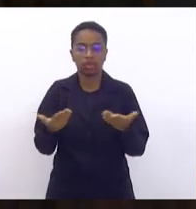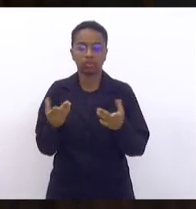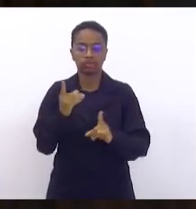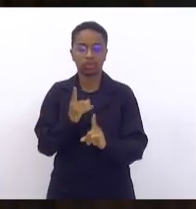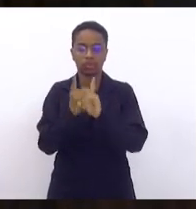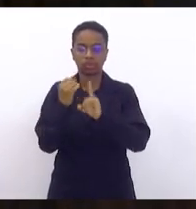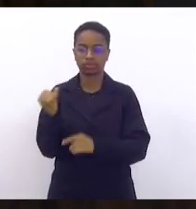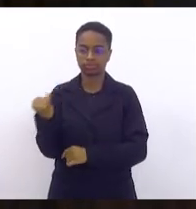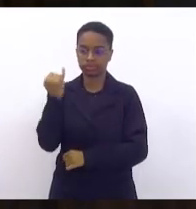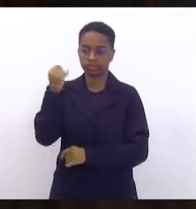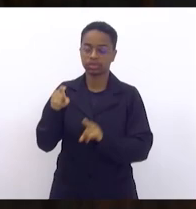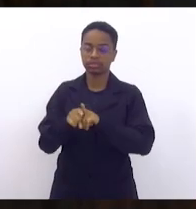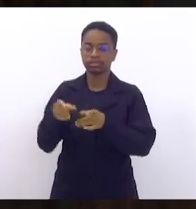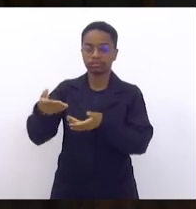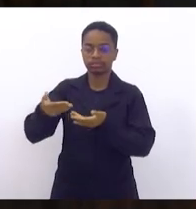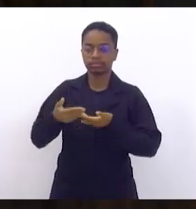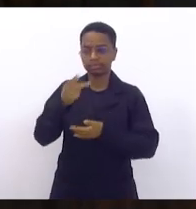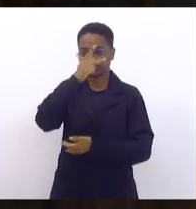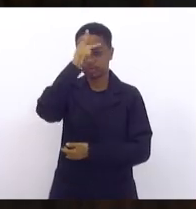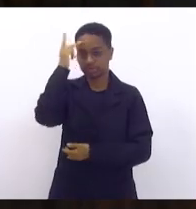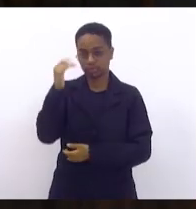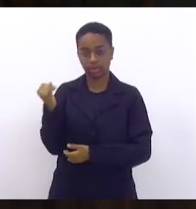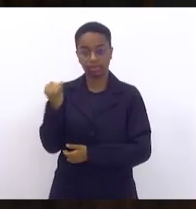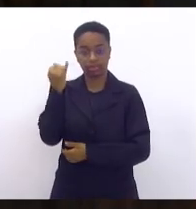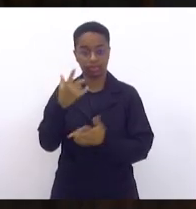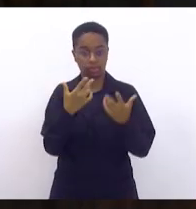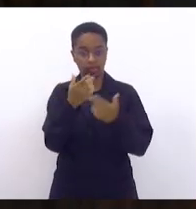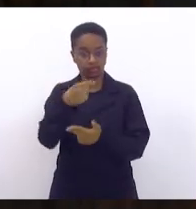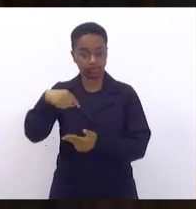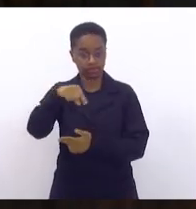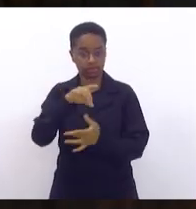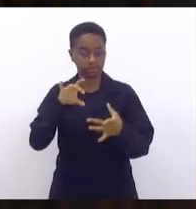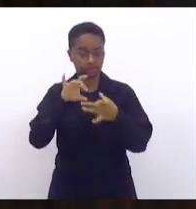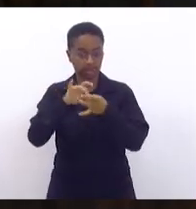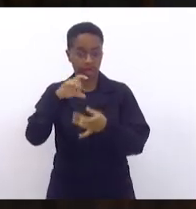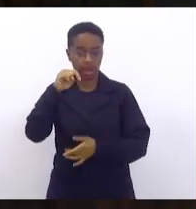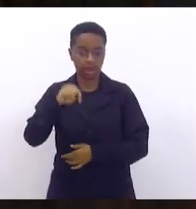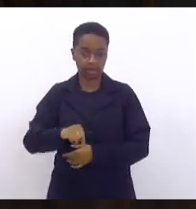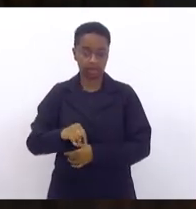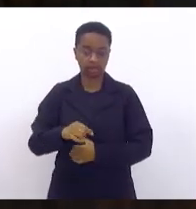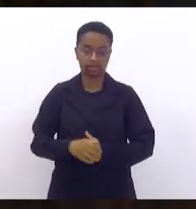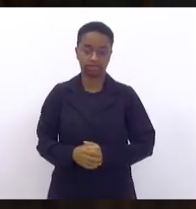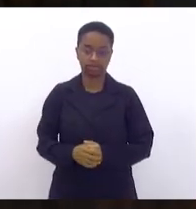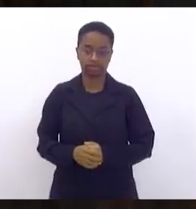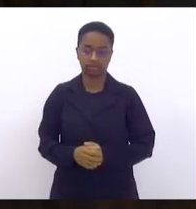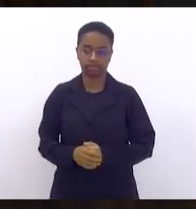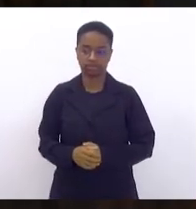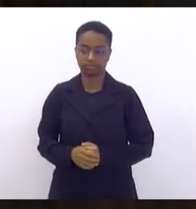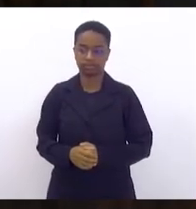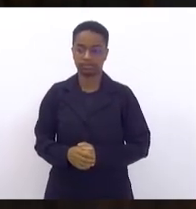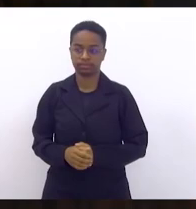e trazer pessoas tão importantes como vocês para estar conosco aqui devendo